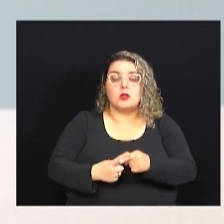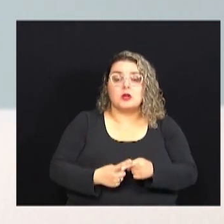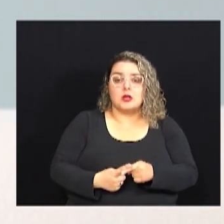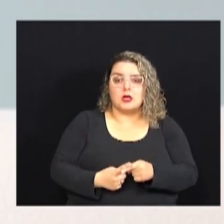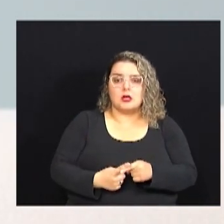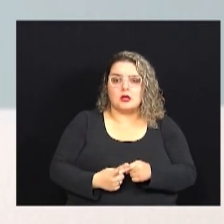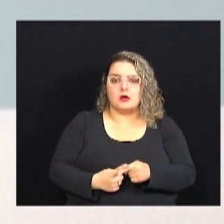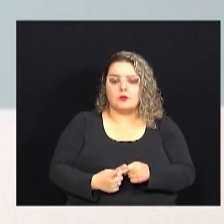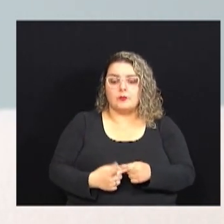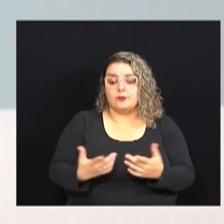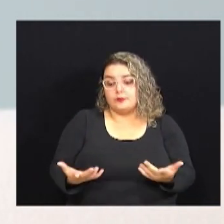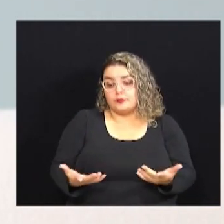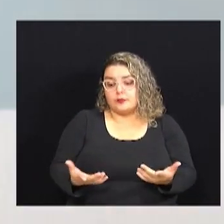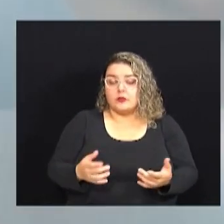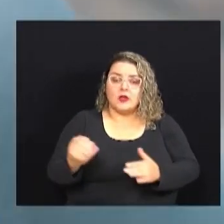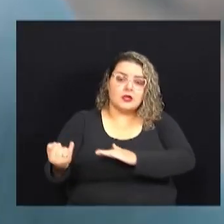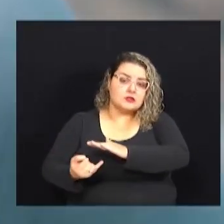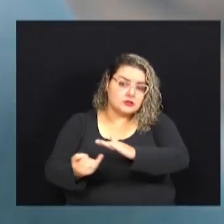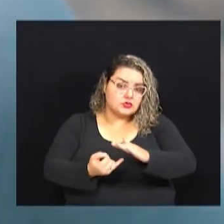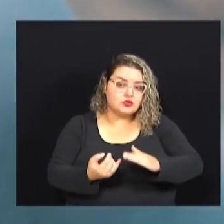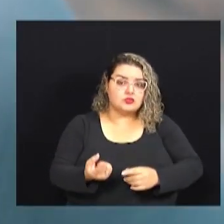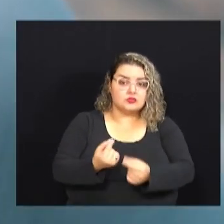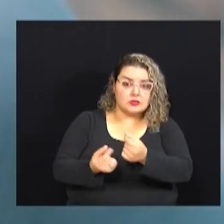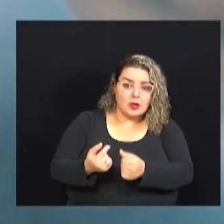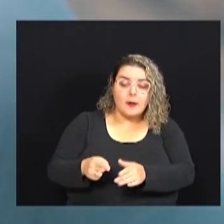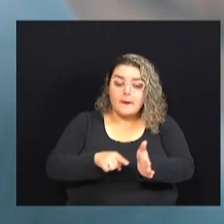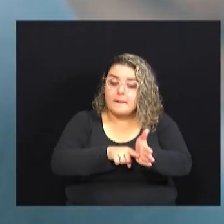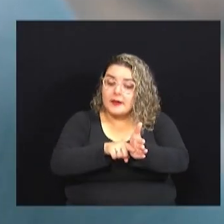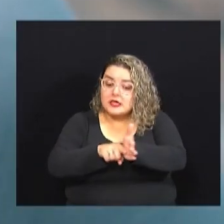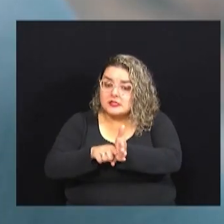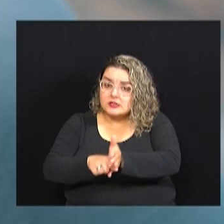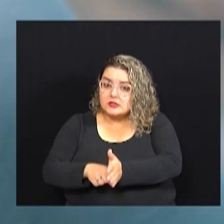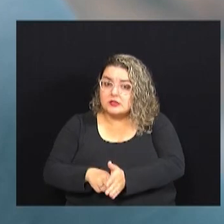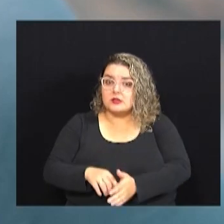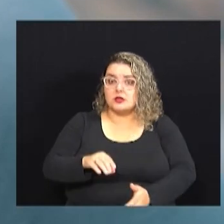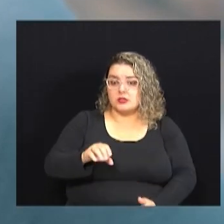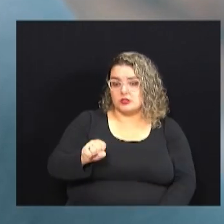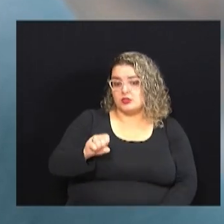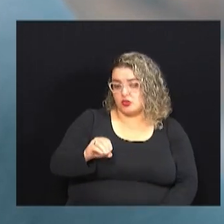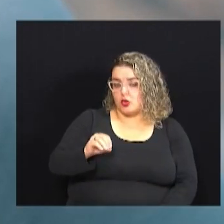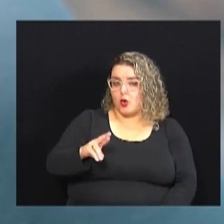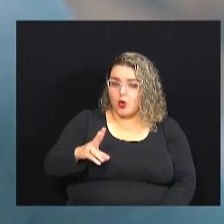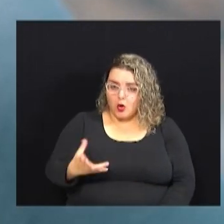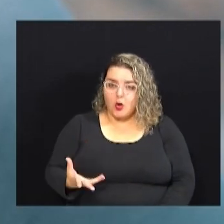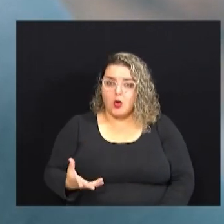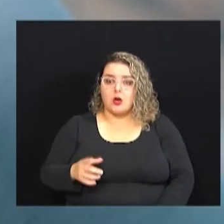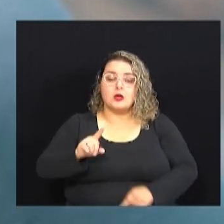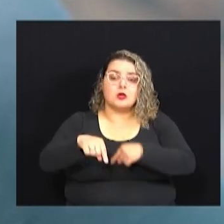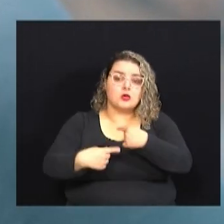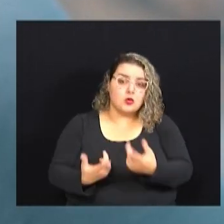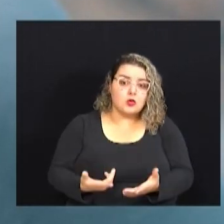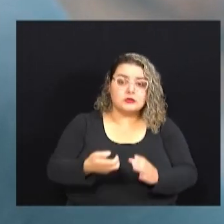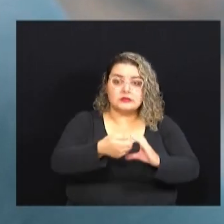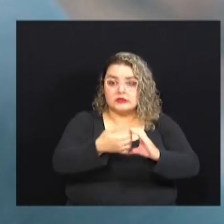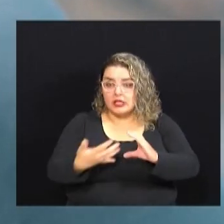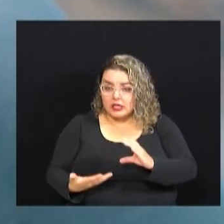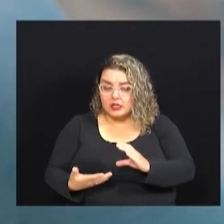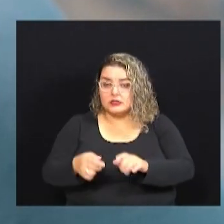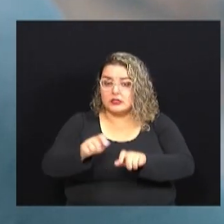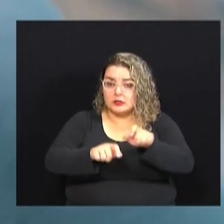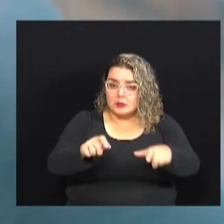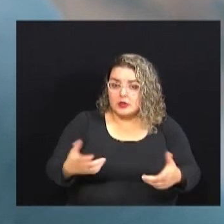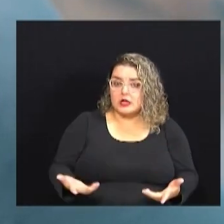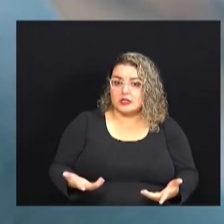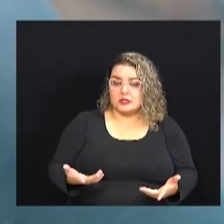porque as instituições financeiras vão acabar pesquisando, né, o famoso score e todas as outras características